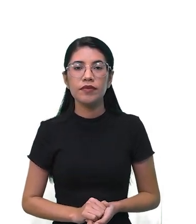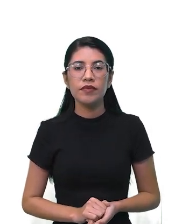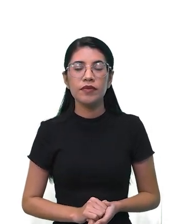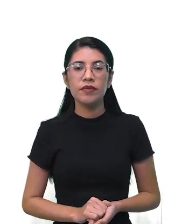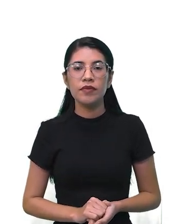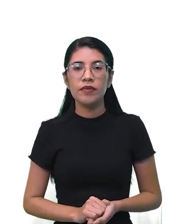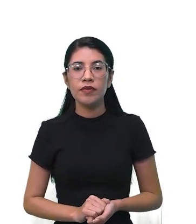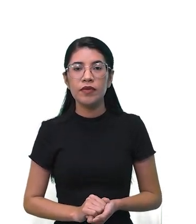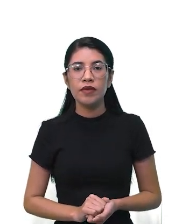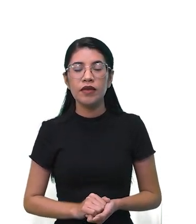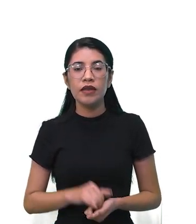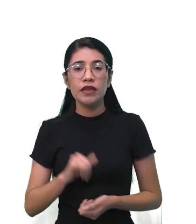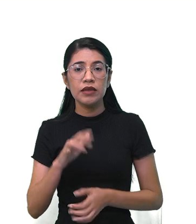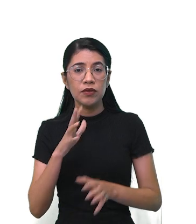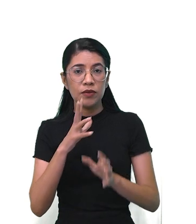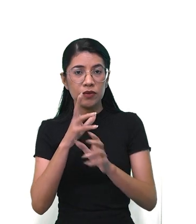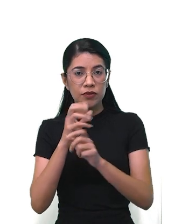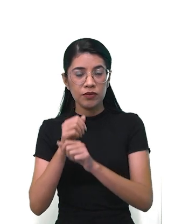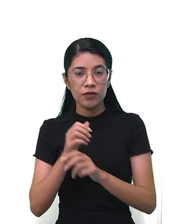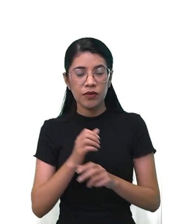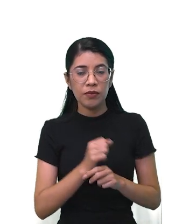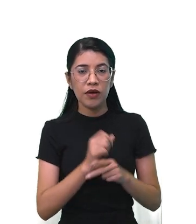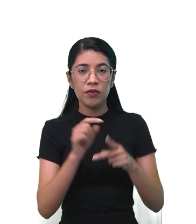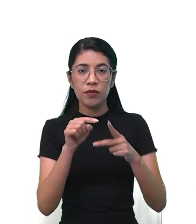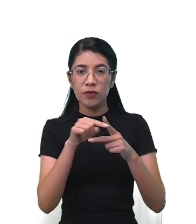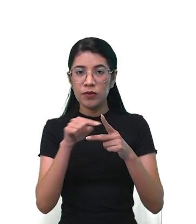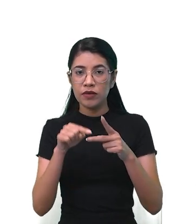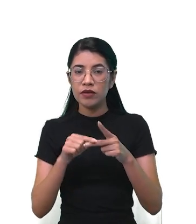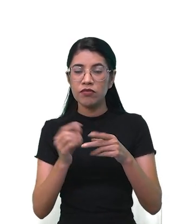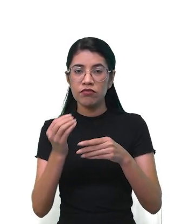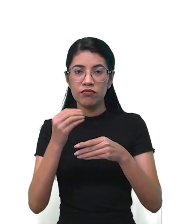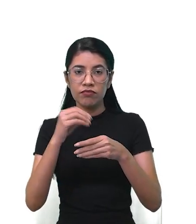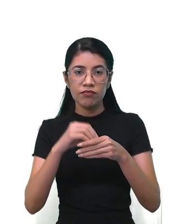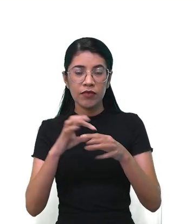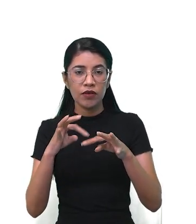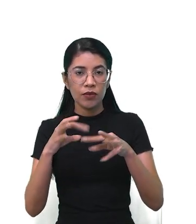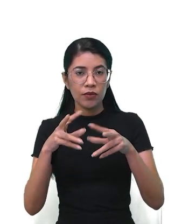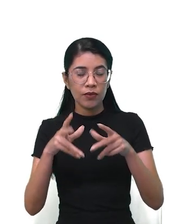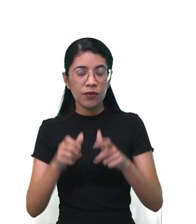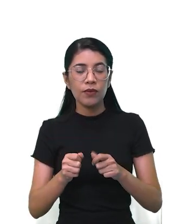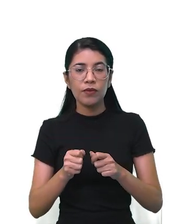eu somar todos os ângulos